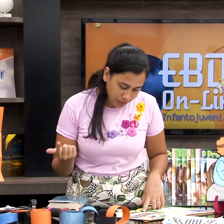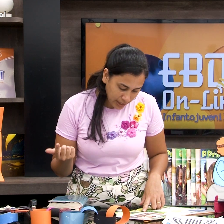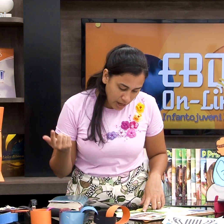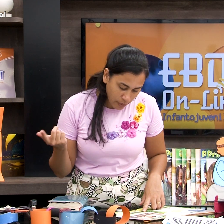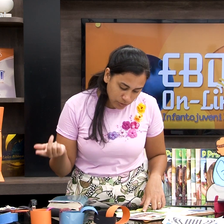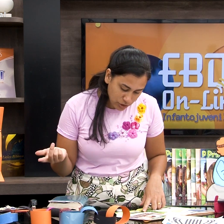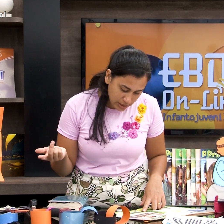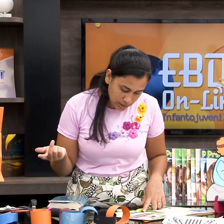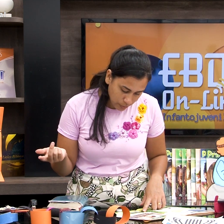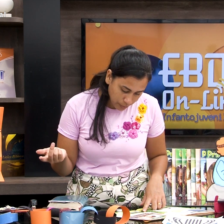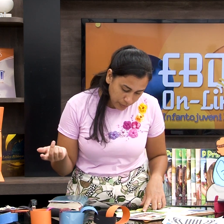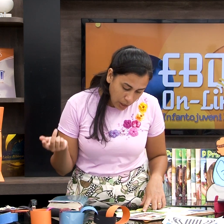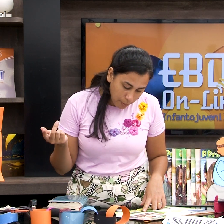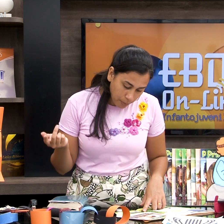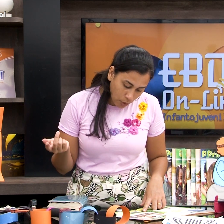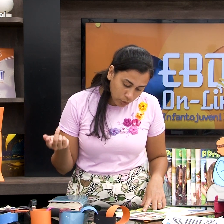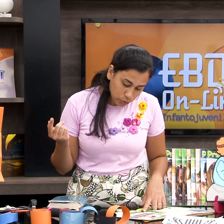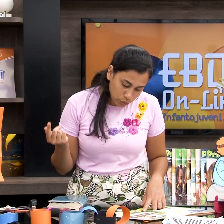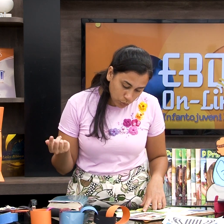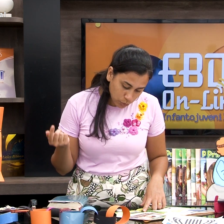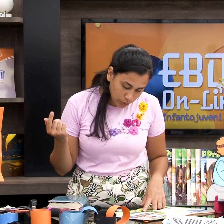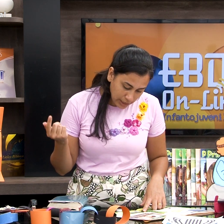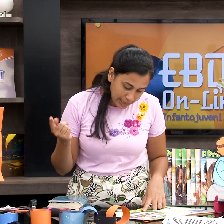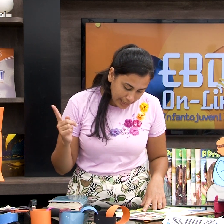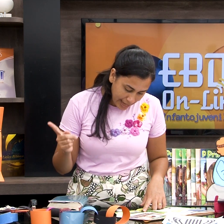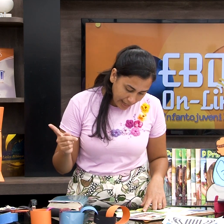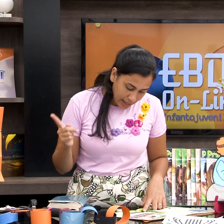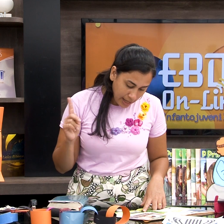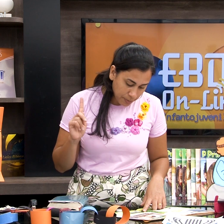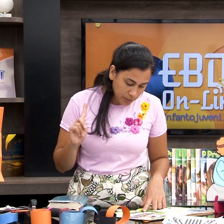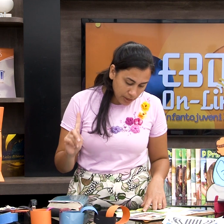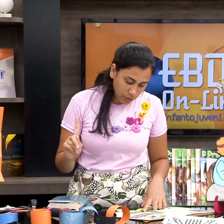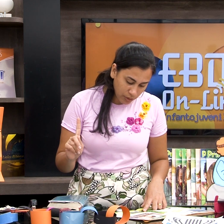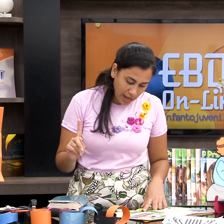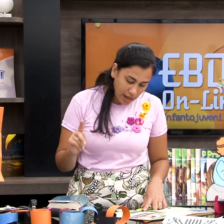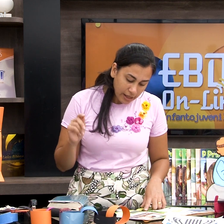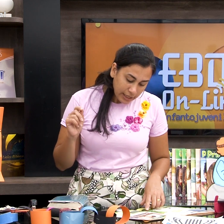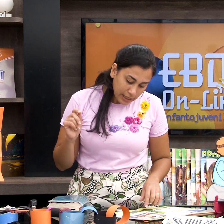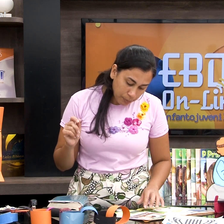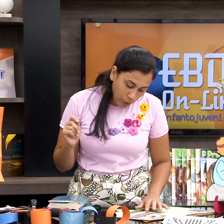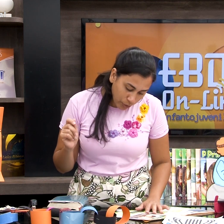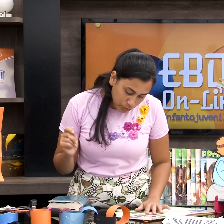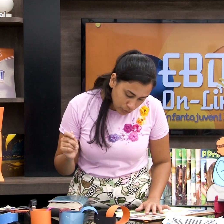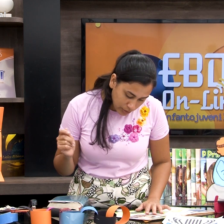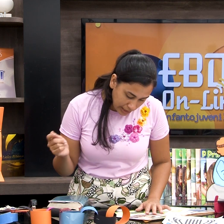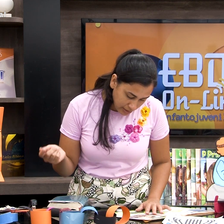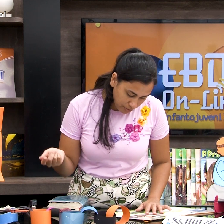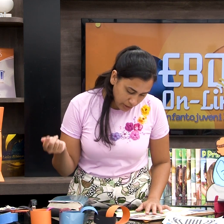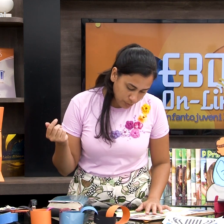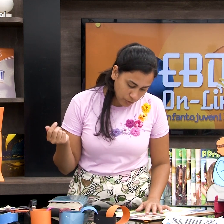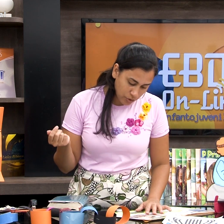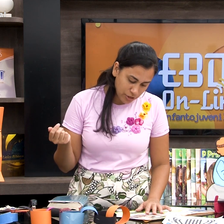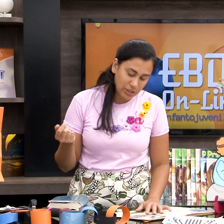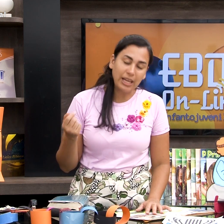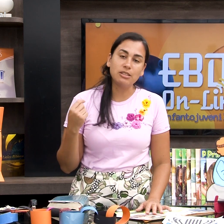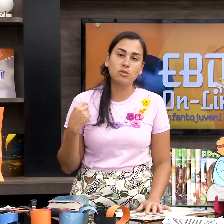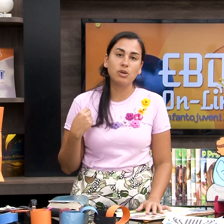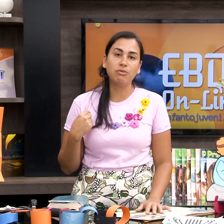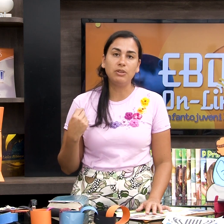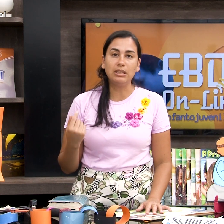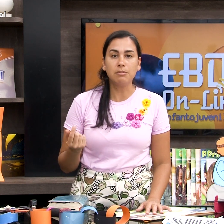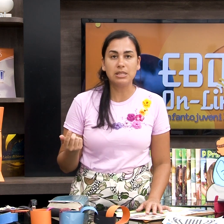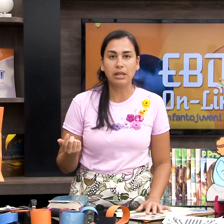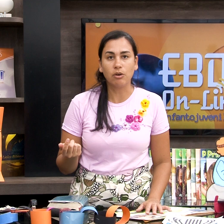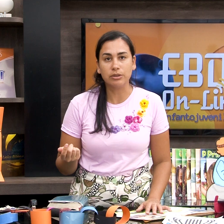e glorificar o Altíssimo por tudo que Ele é, em primeiro lugar. E por tudo que Ele tem feito por nós, em